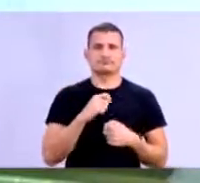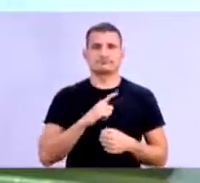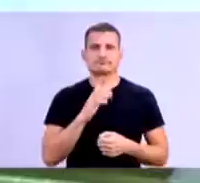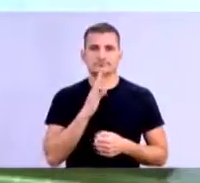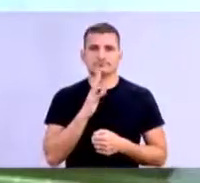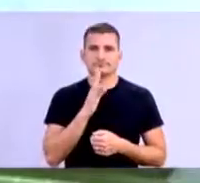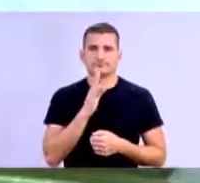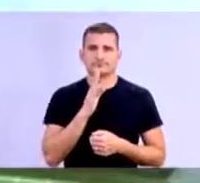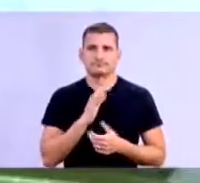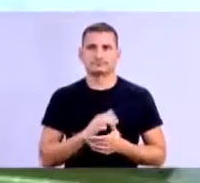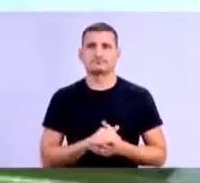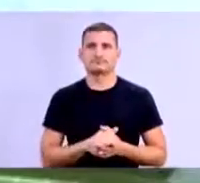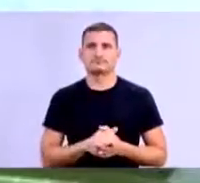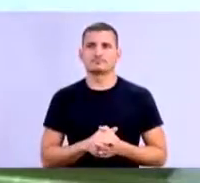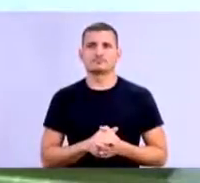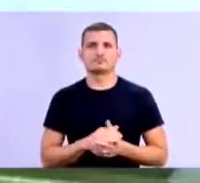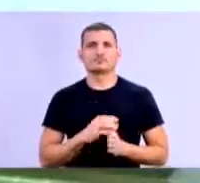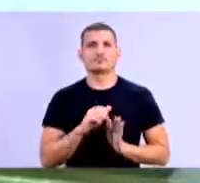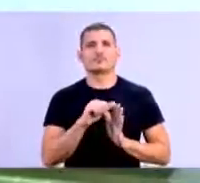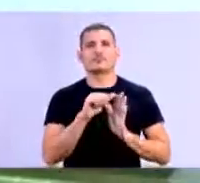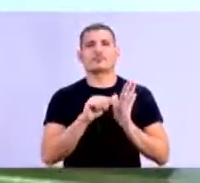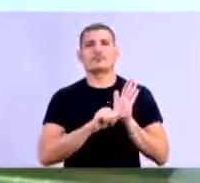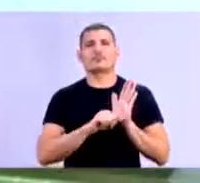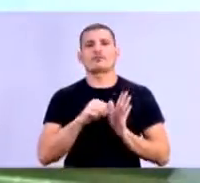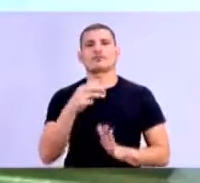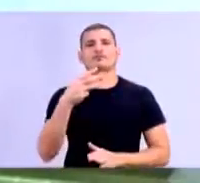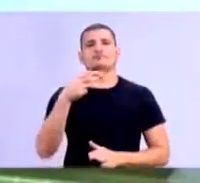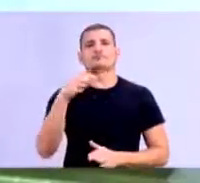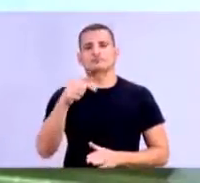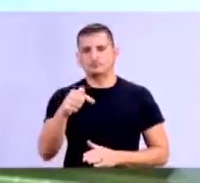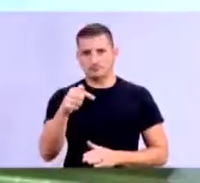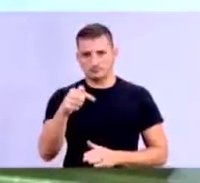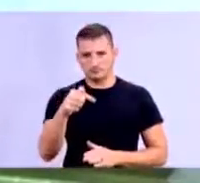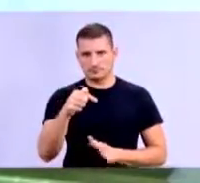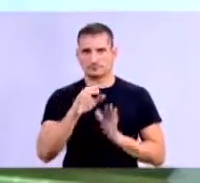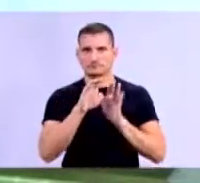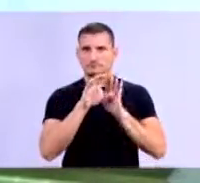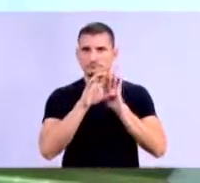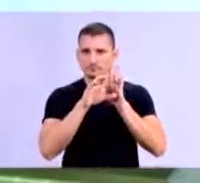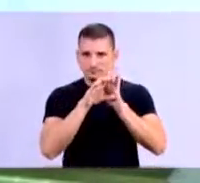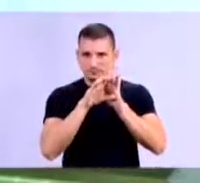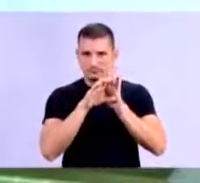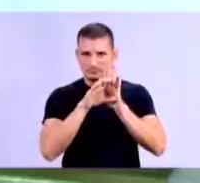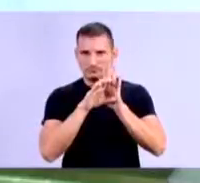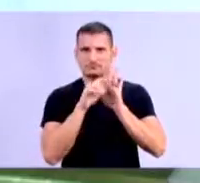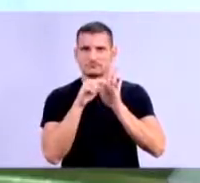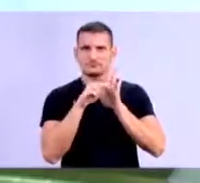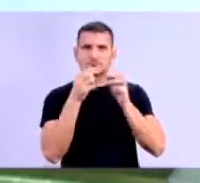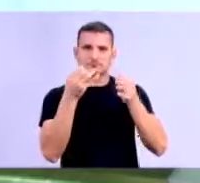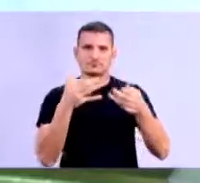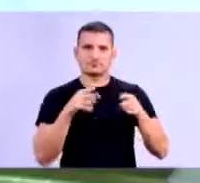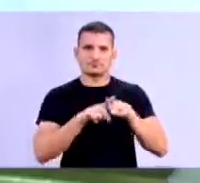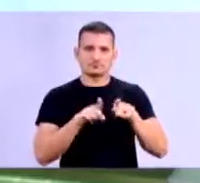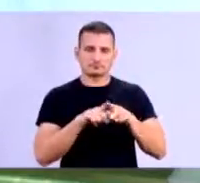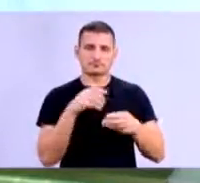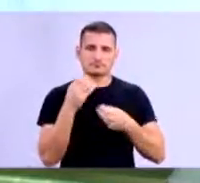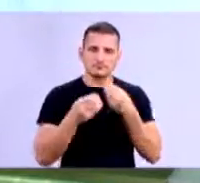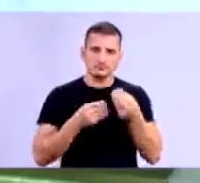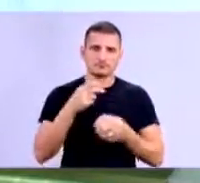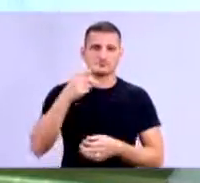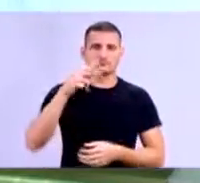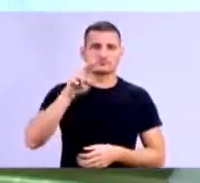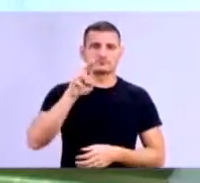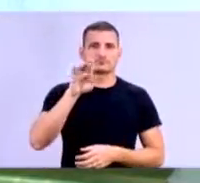conhecimento. No artigo 37 da Constituição, lá fala também sobre a publicidade, que